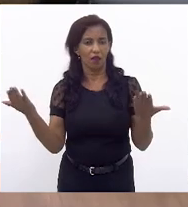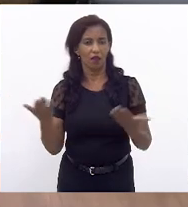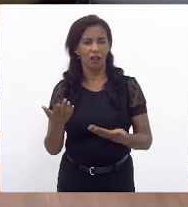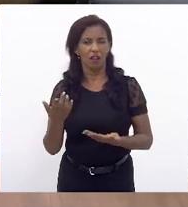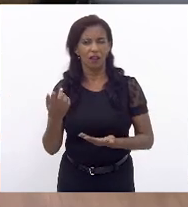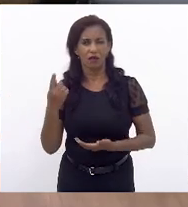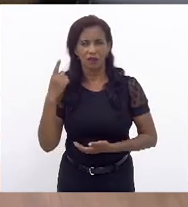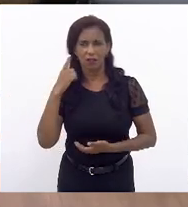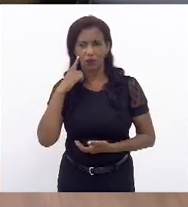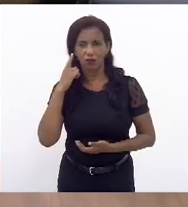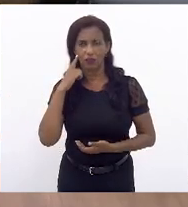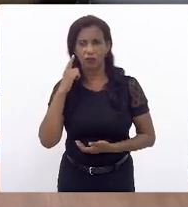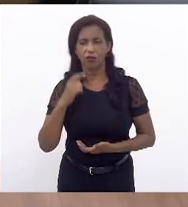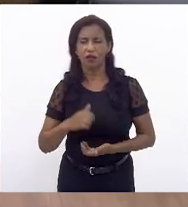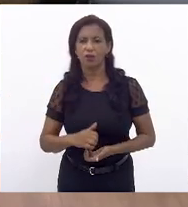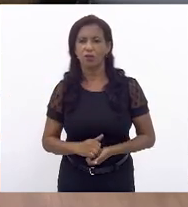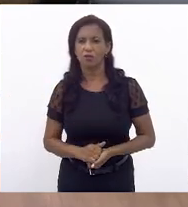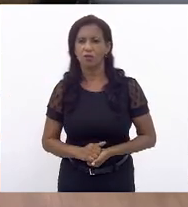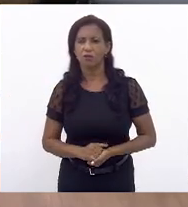ouvindo.